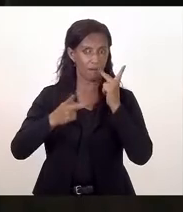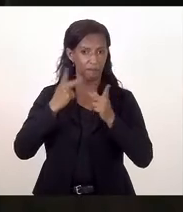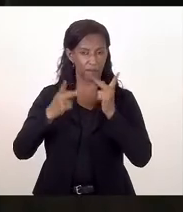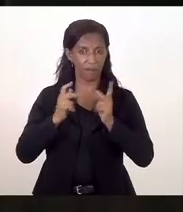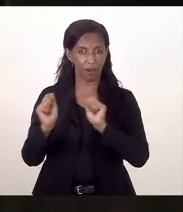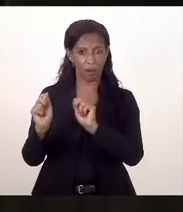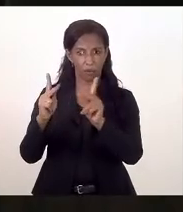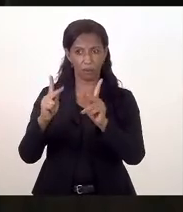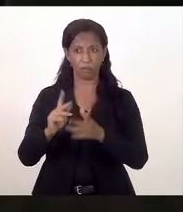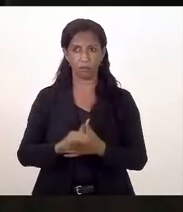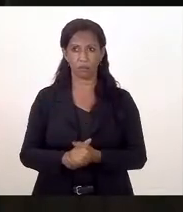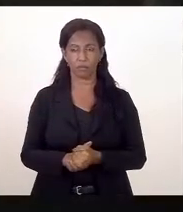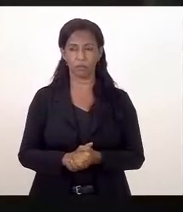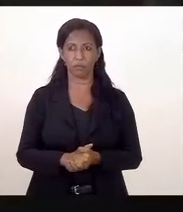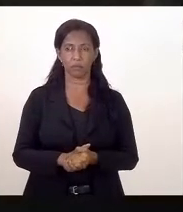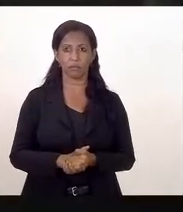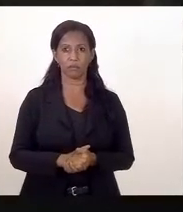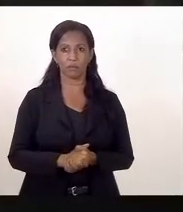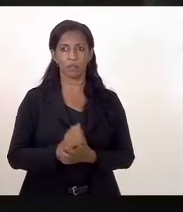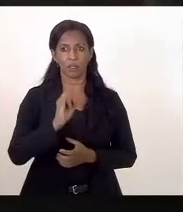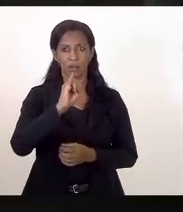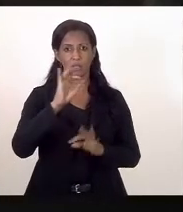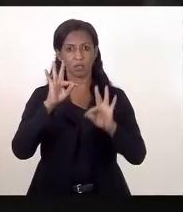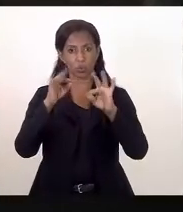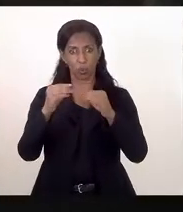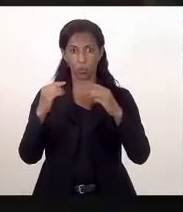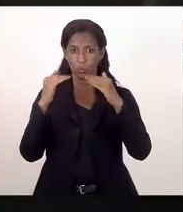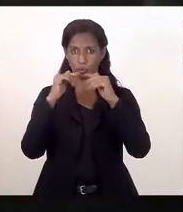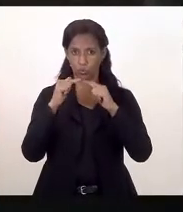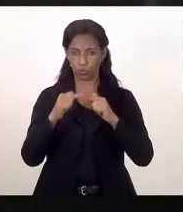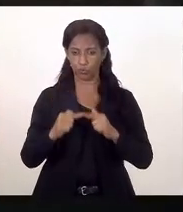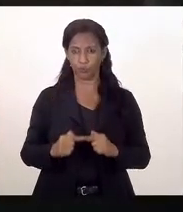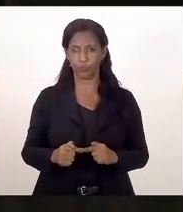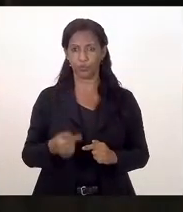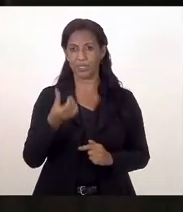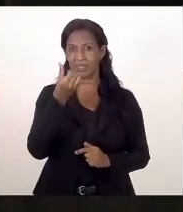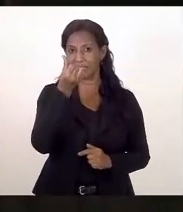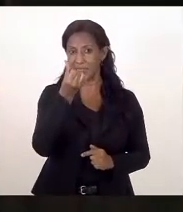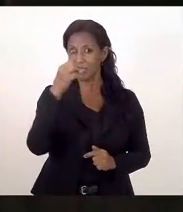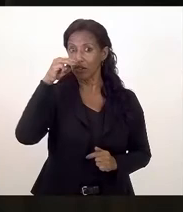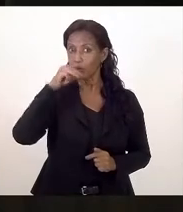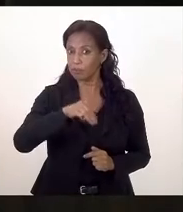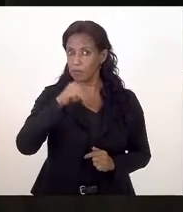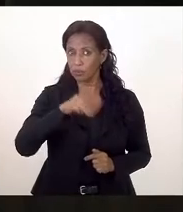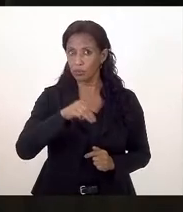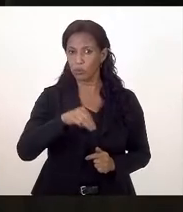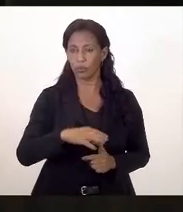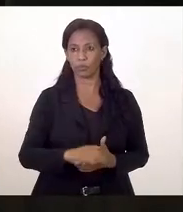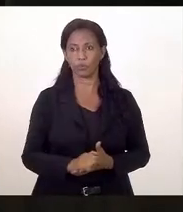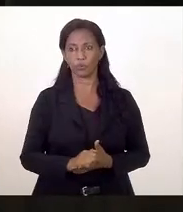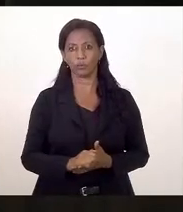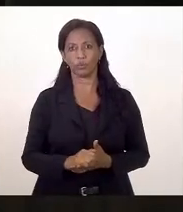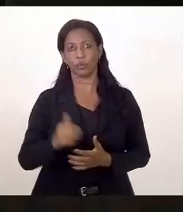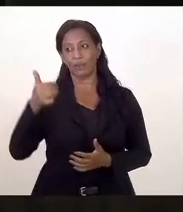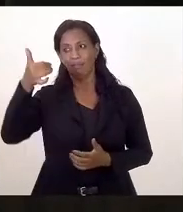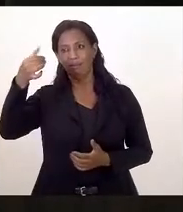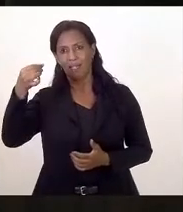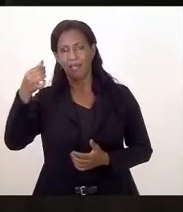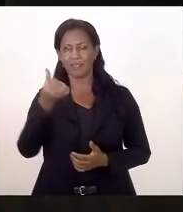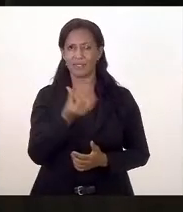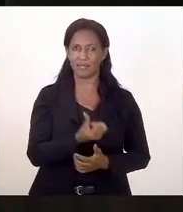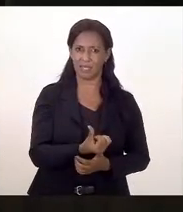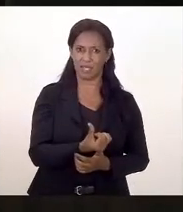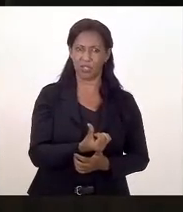palavra. Pode ser? Se todos combinarem, seis minutos, para que todos possam, ao invés de dez, seis, aí a gente